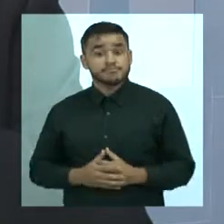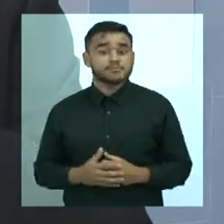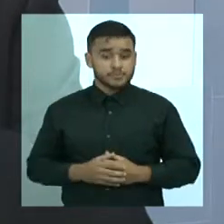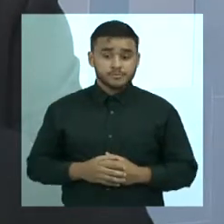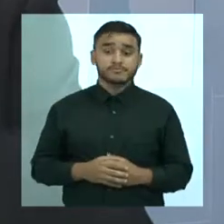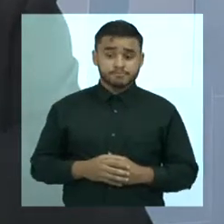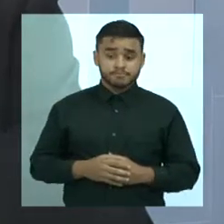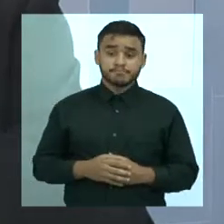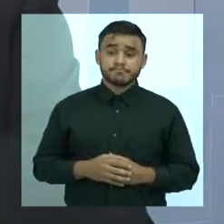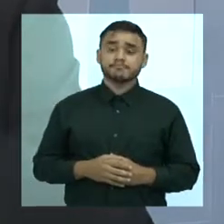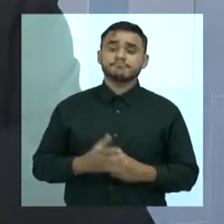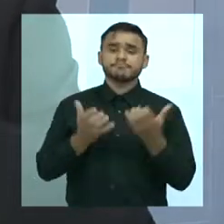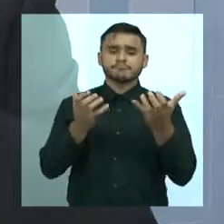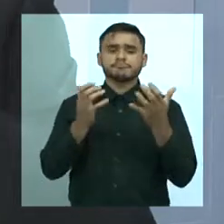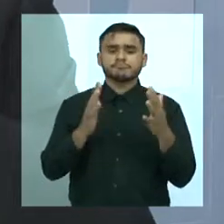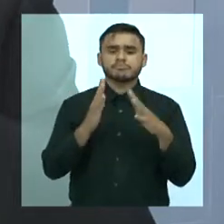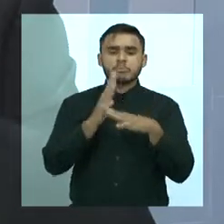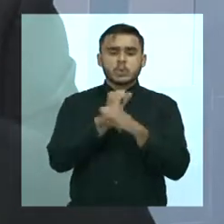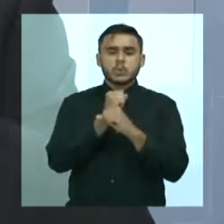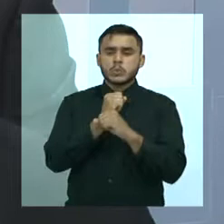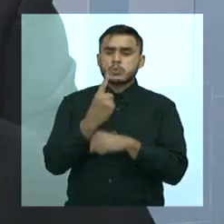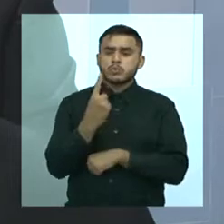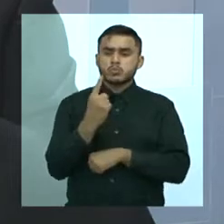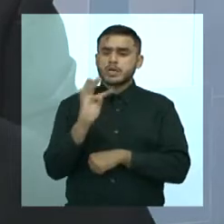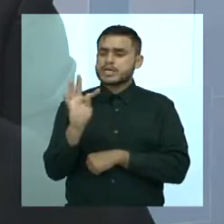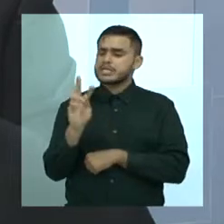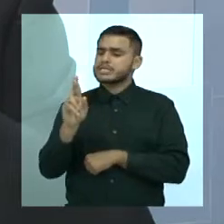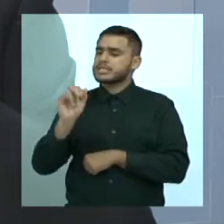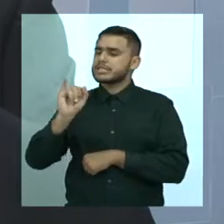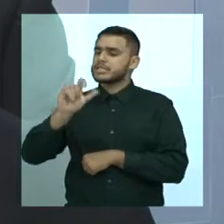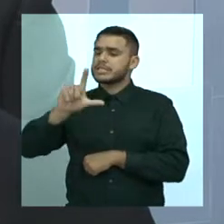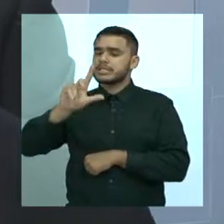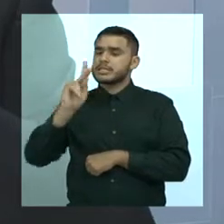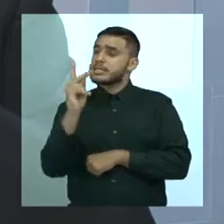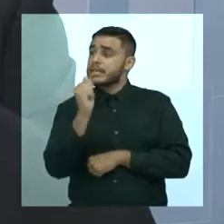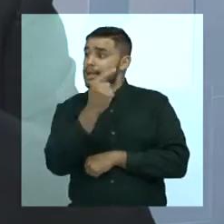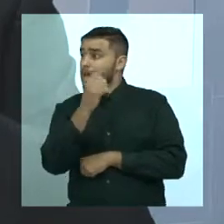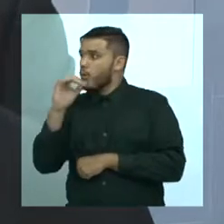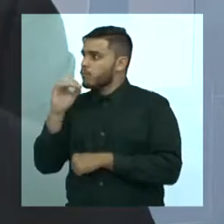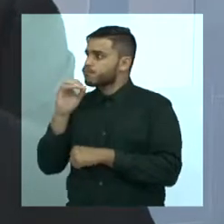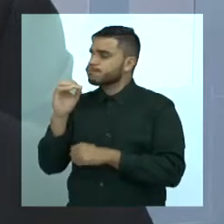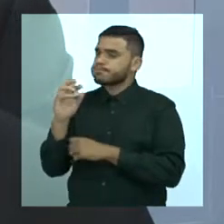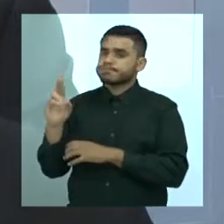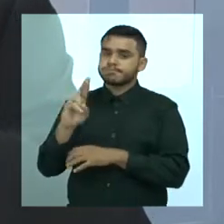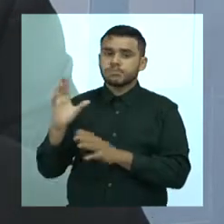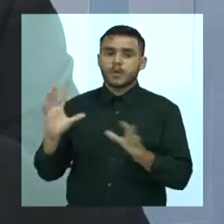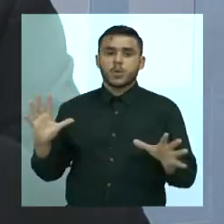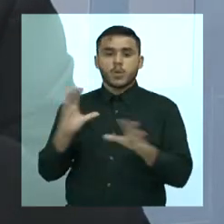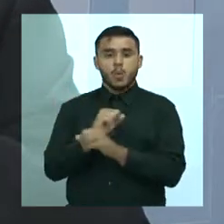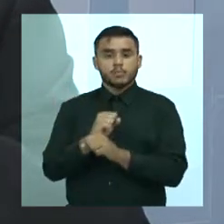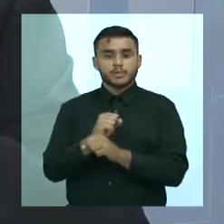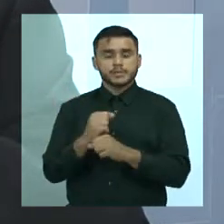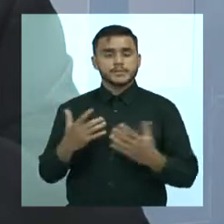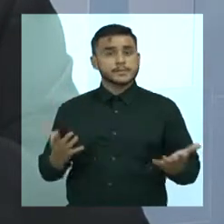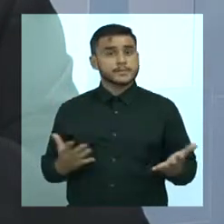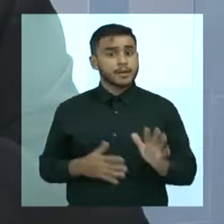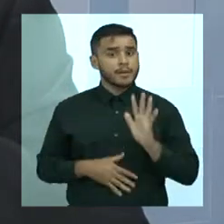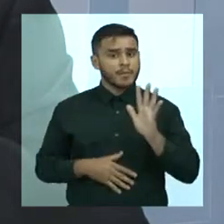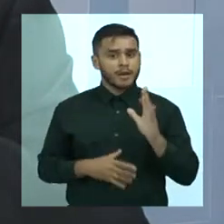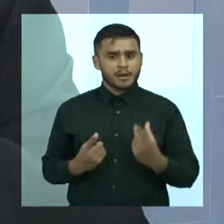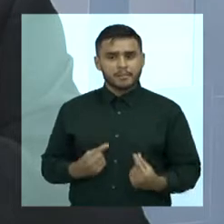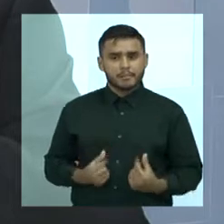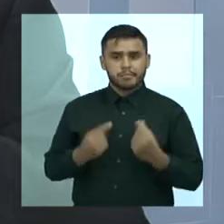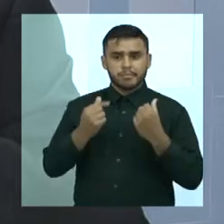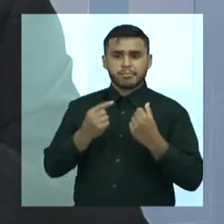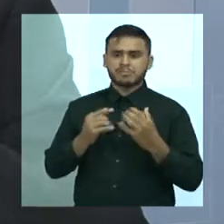quer levantar algo em torno de 1 trilhão. Olha só. Só que o mercado financeiro diz que ele, no máximo,